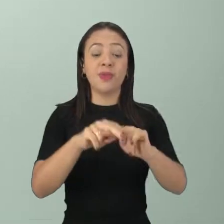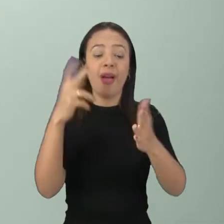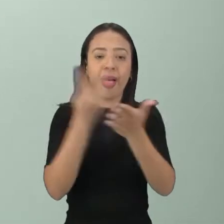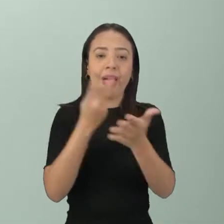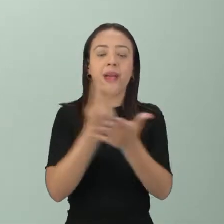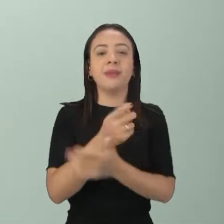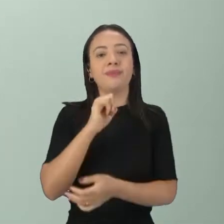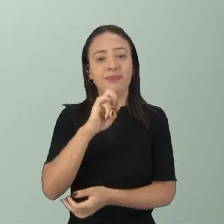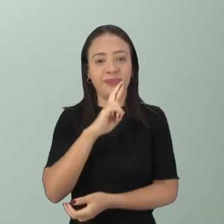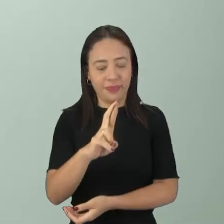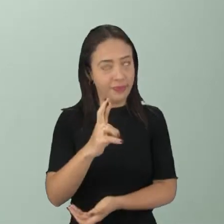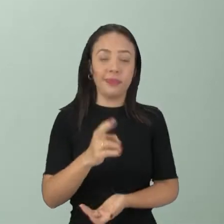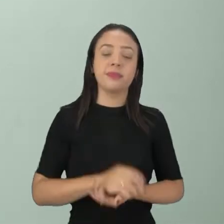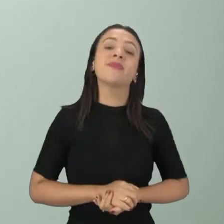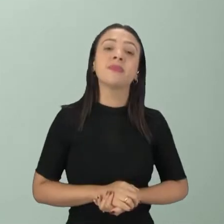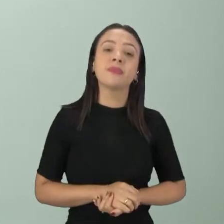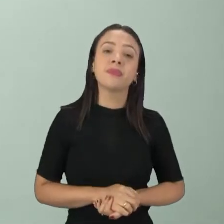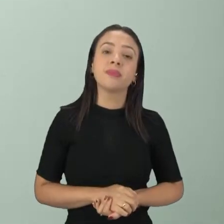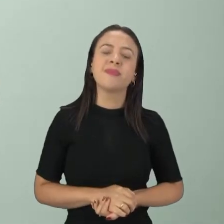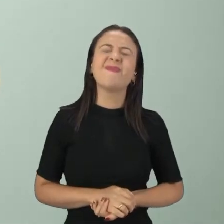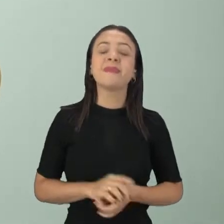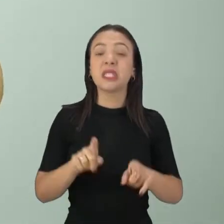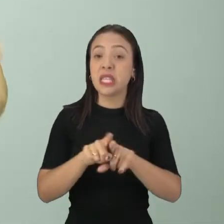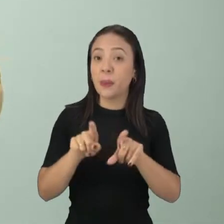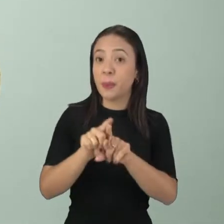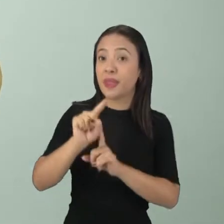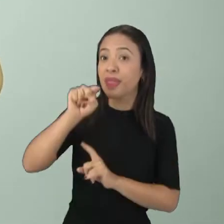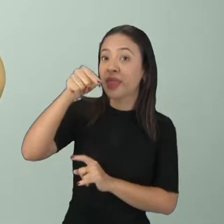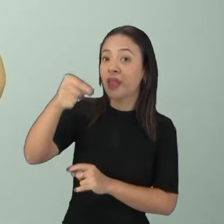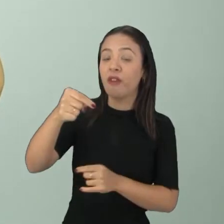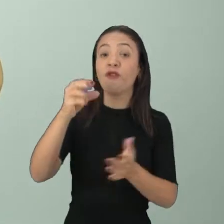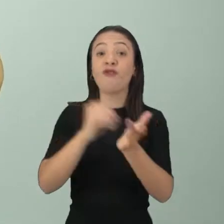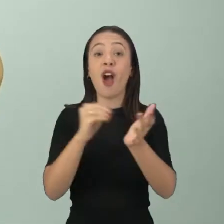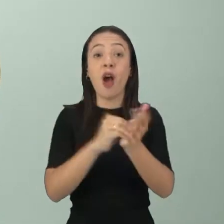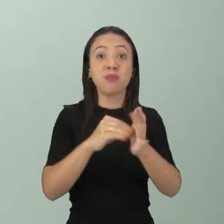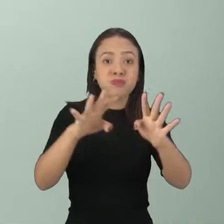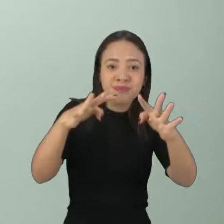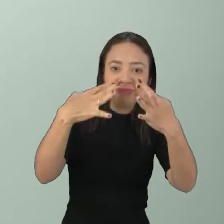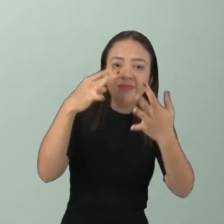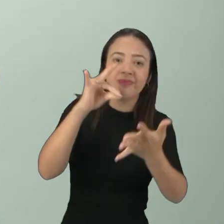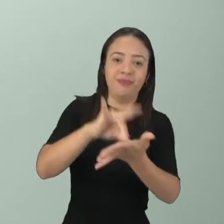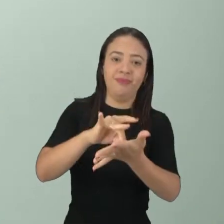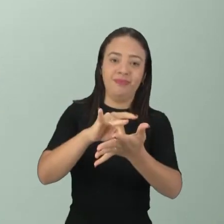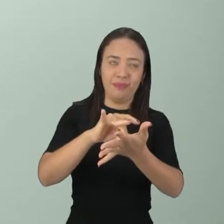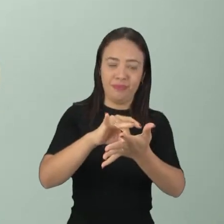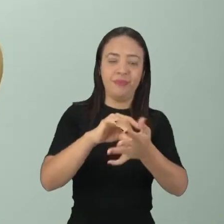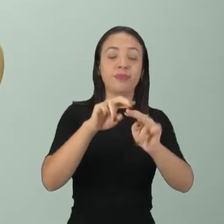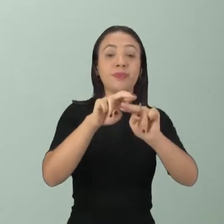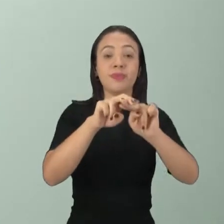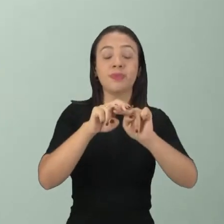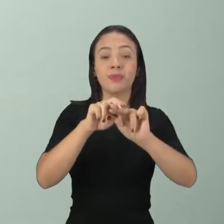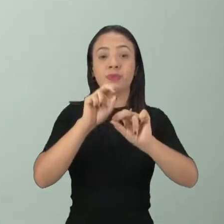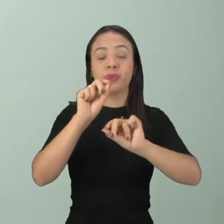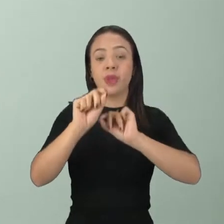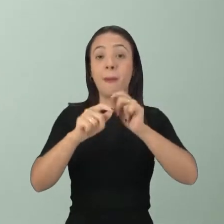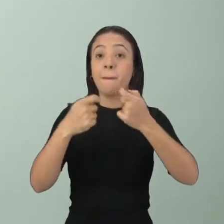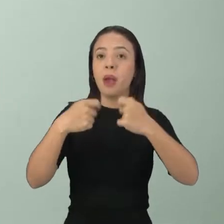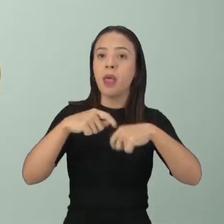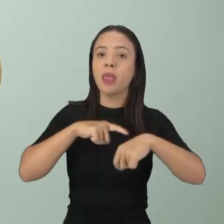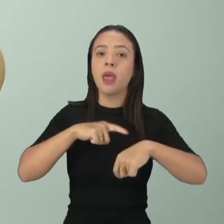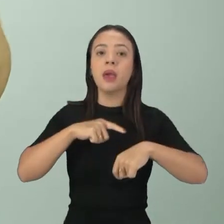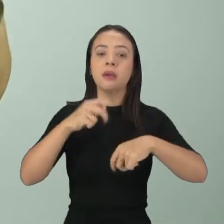quando responde. E depois, a desatenção. Isso significa o quê? Ter